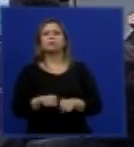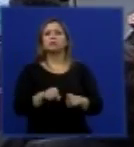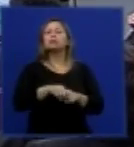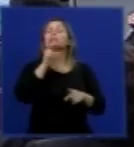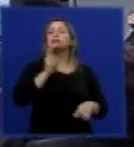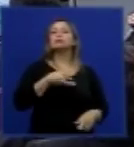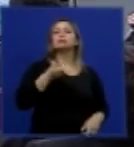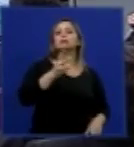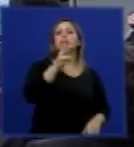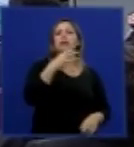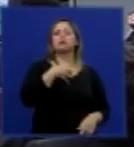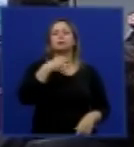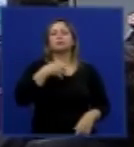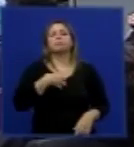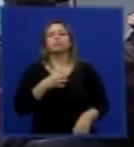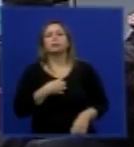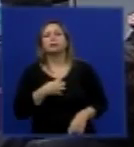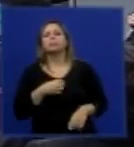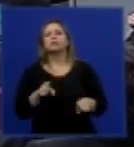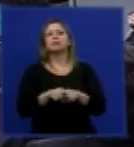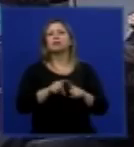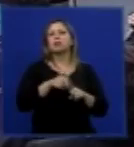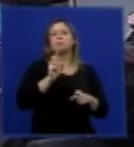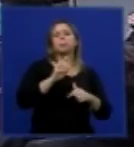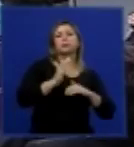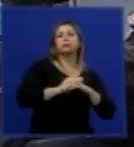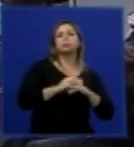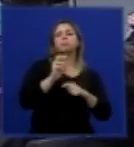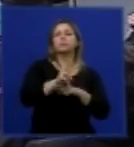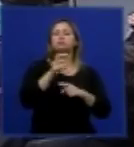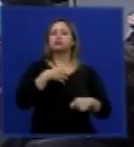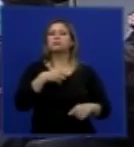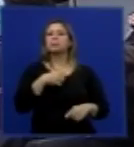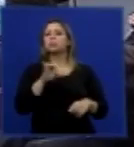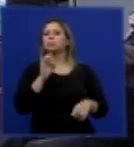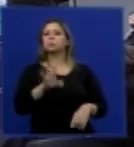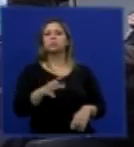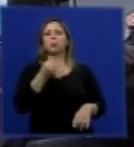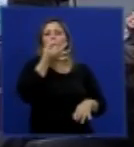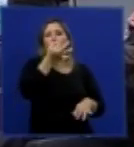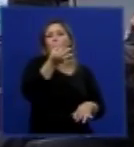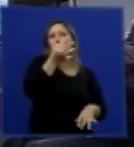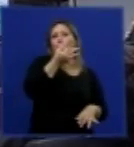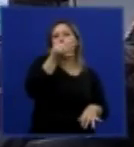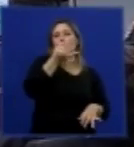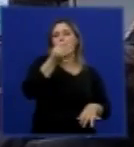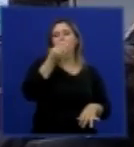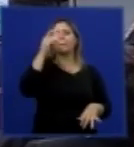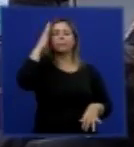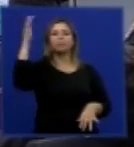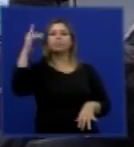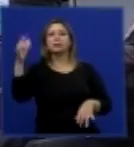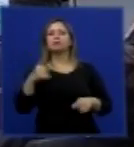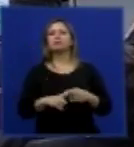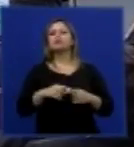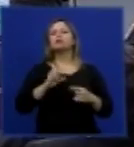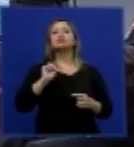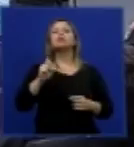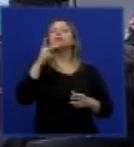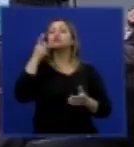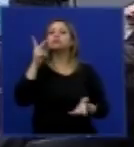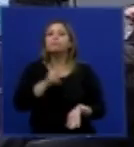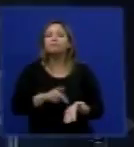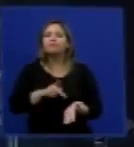embasada em sentimentos em paradigmas do que efetivamente